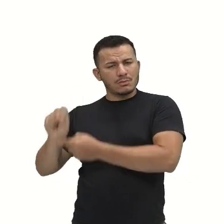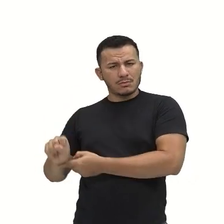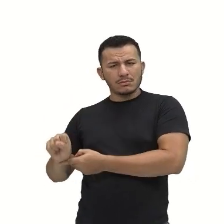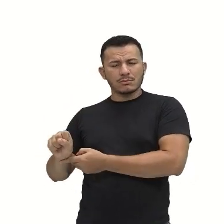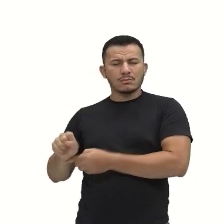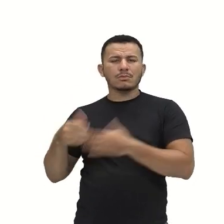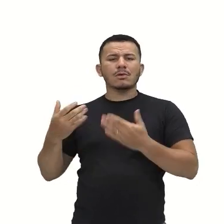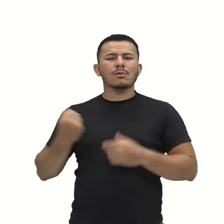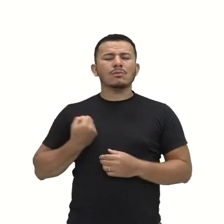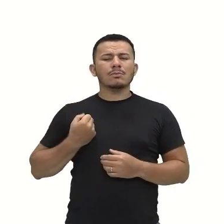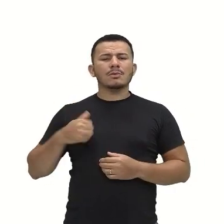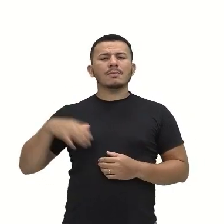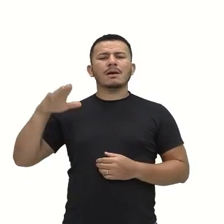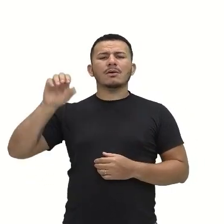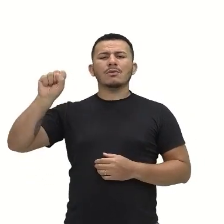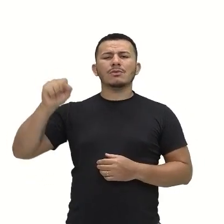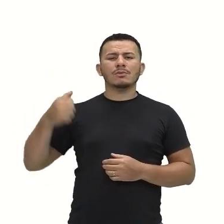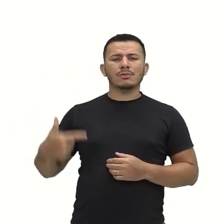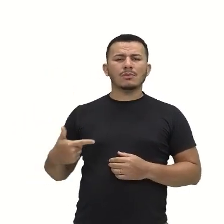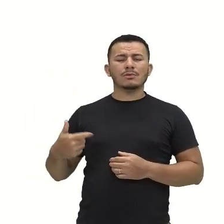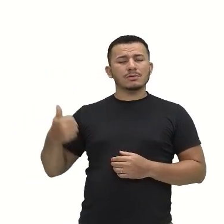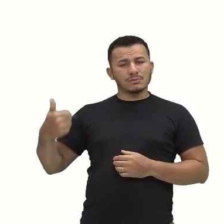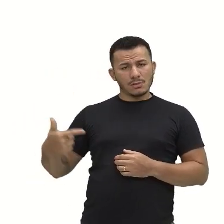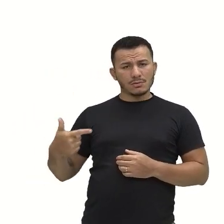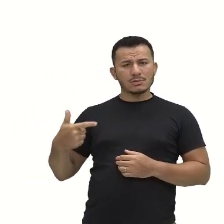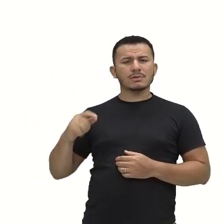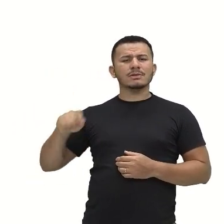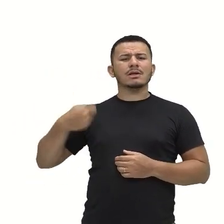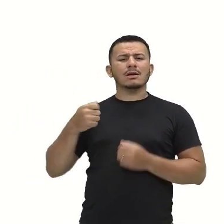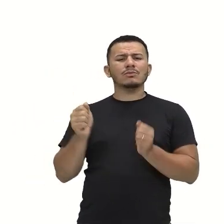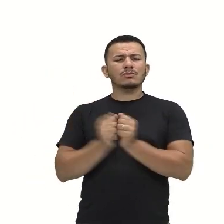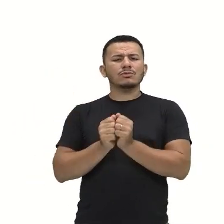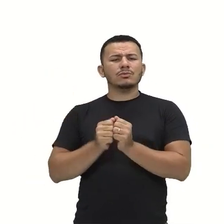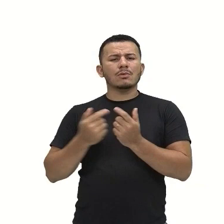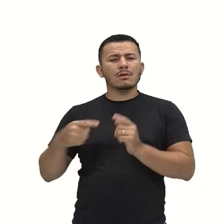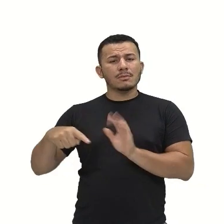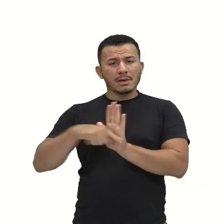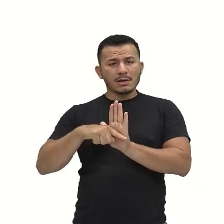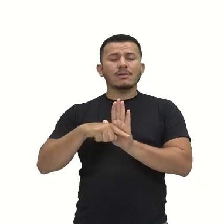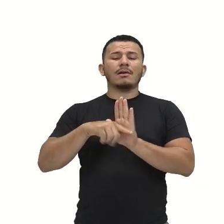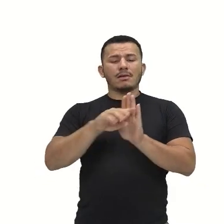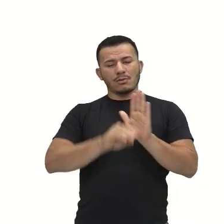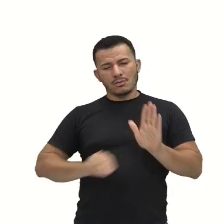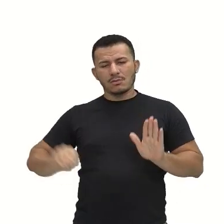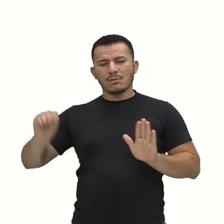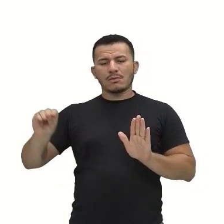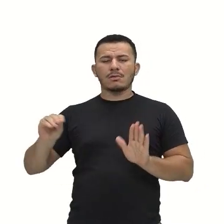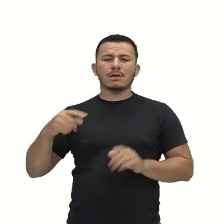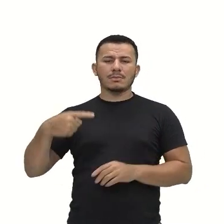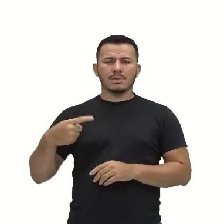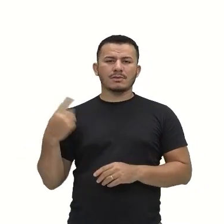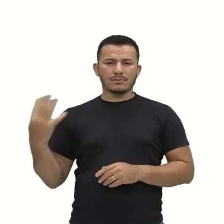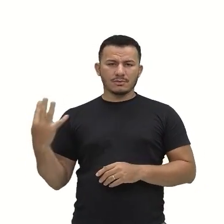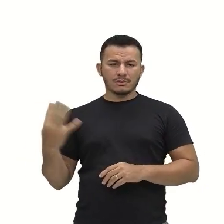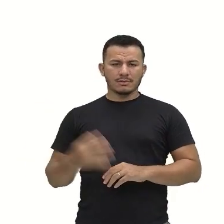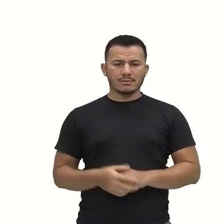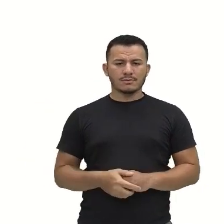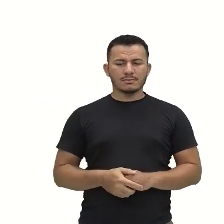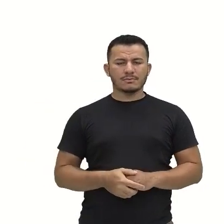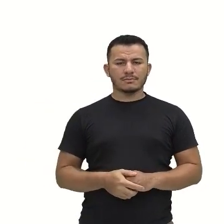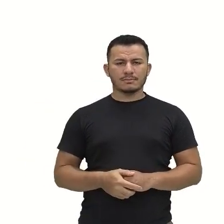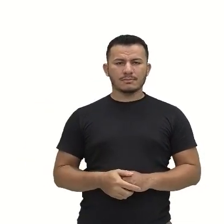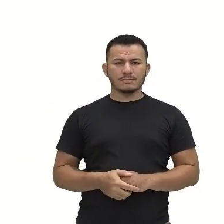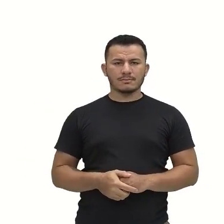é o maior número? O maior número é 12. Qual é o sinal do 12? É menos. Portanto, olha, o sinal que fica é de